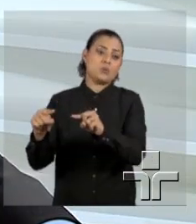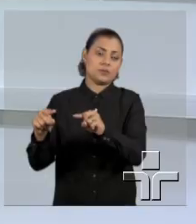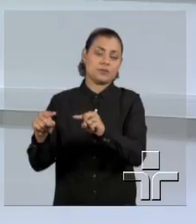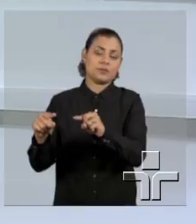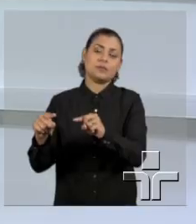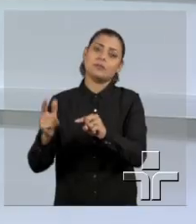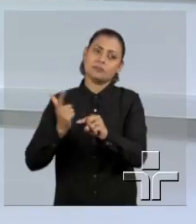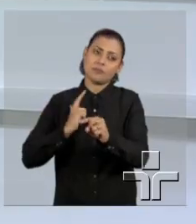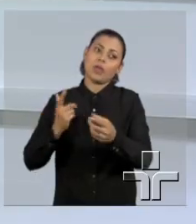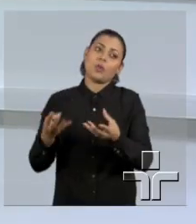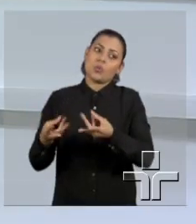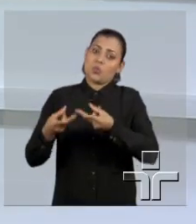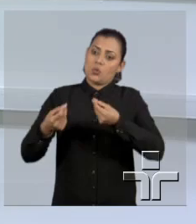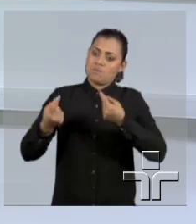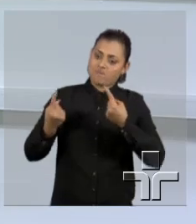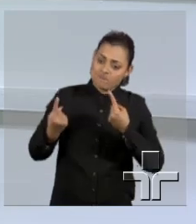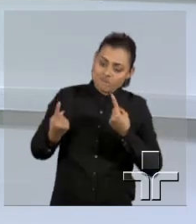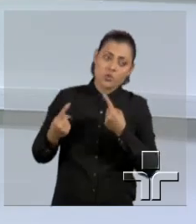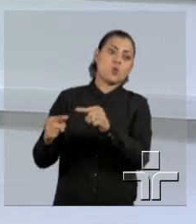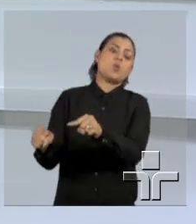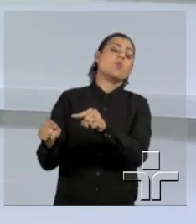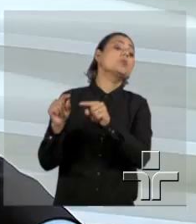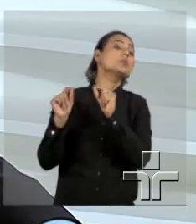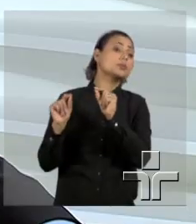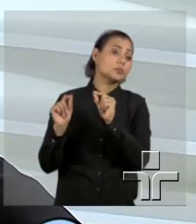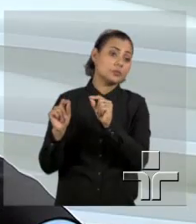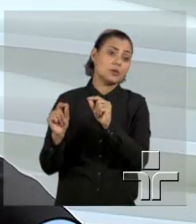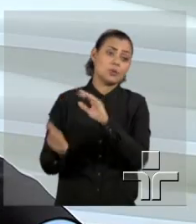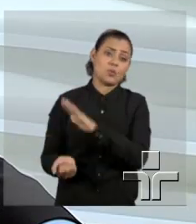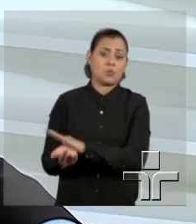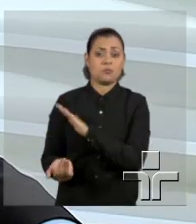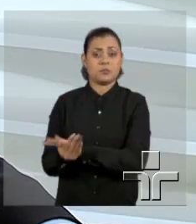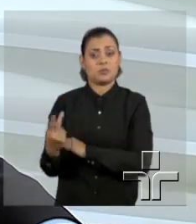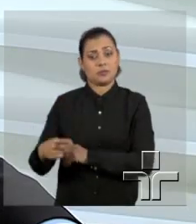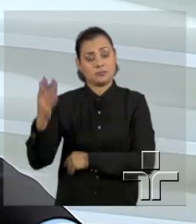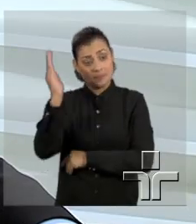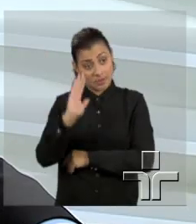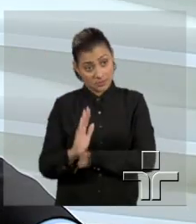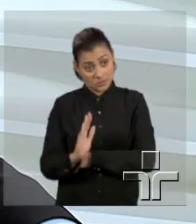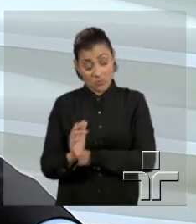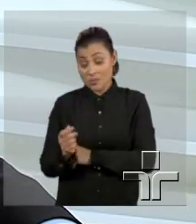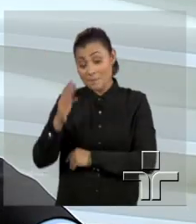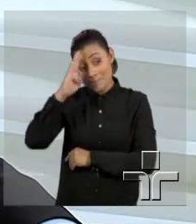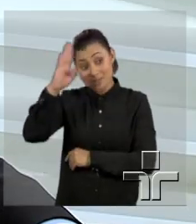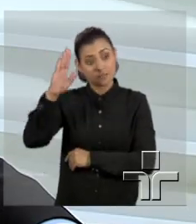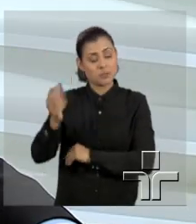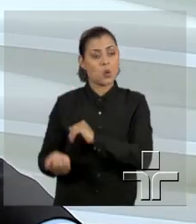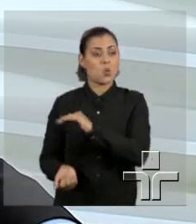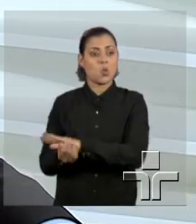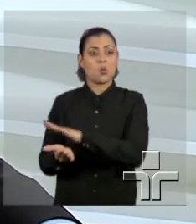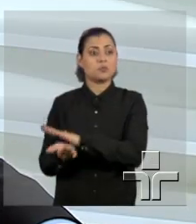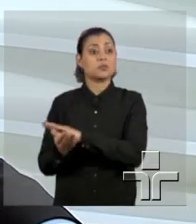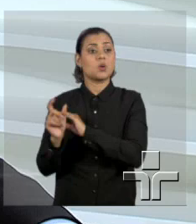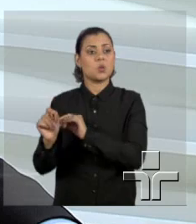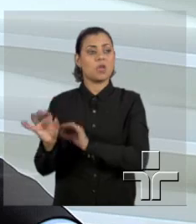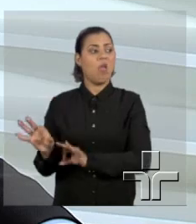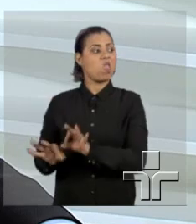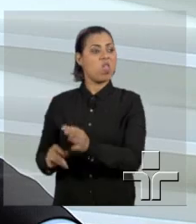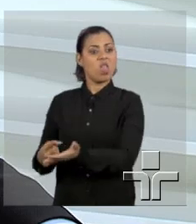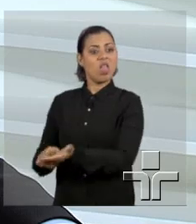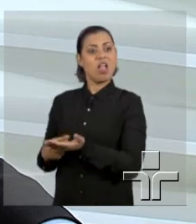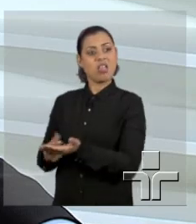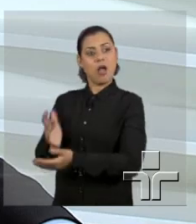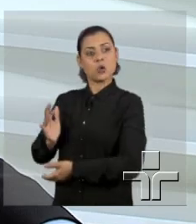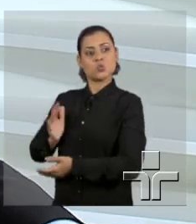eficácia a corrupção no nosso país, sobretudo a corrupção serial, a corrupção organizada,